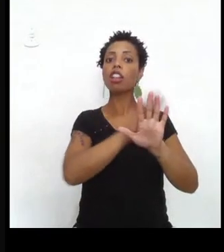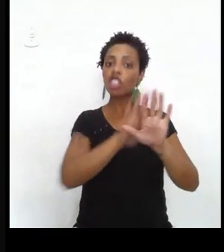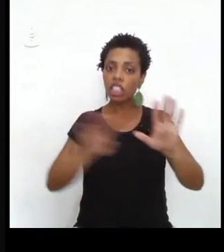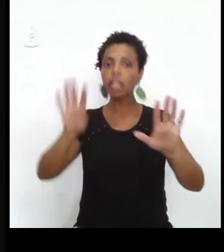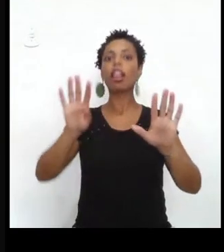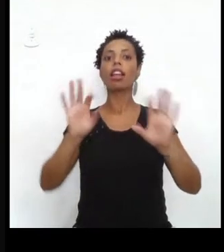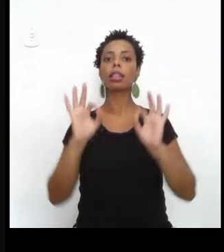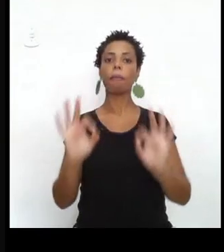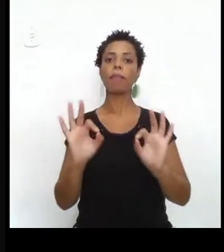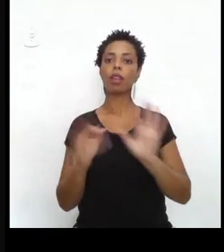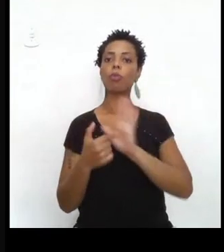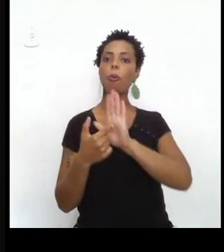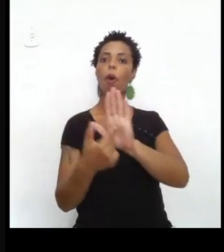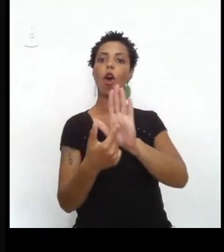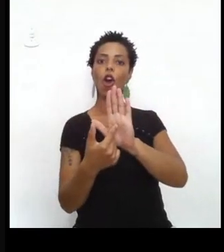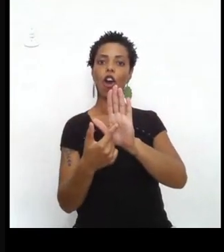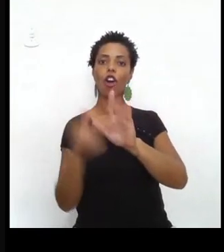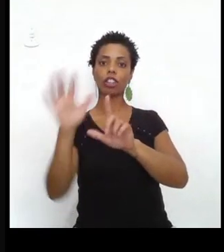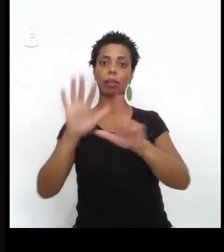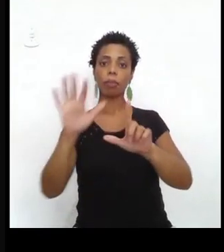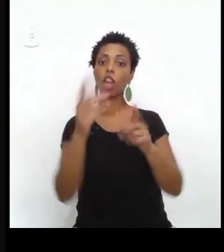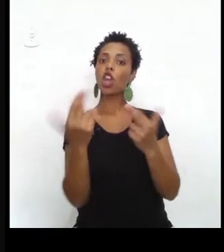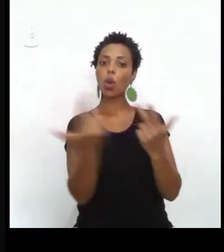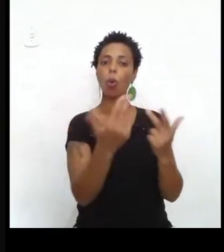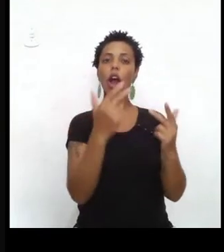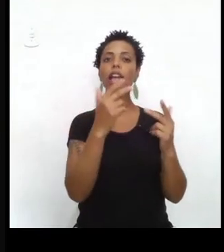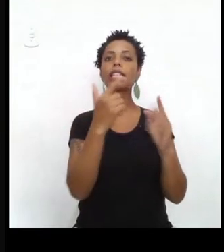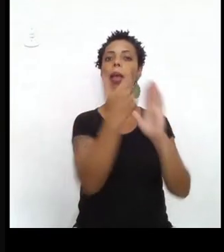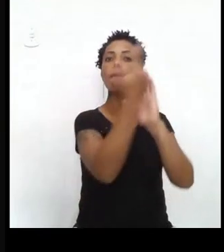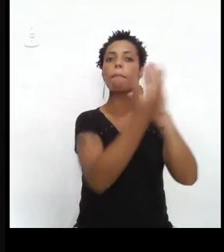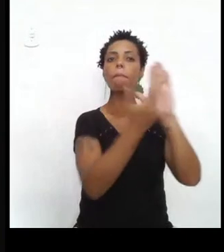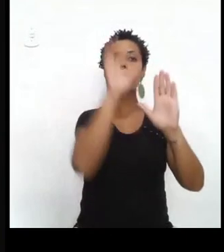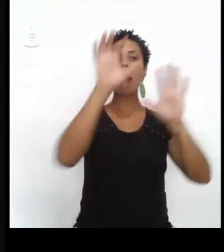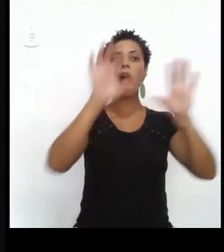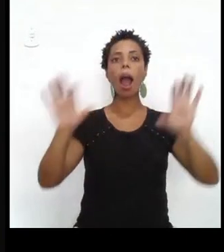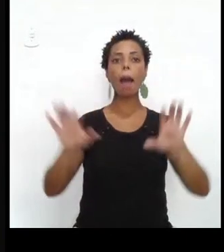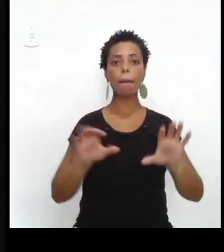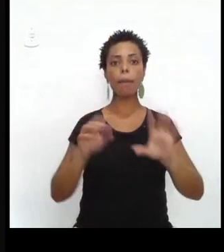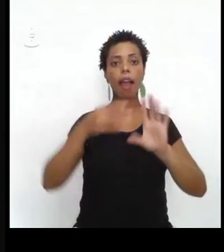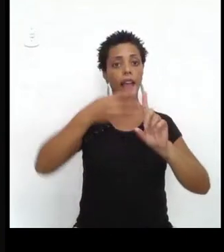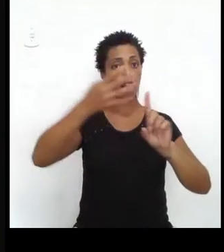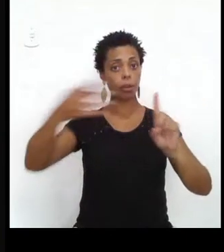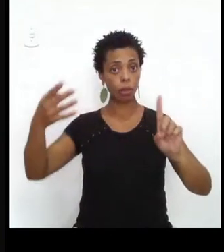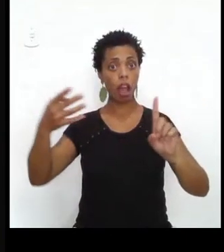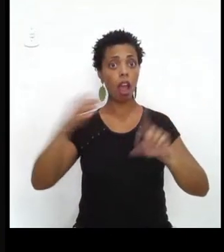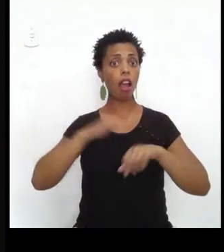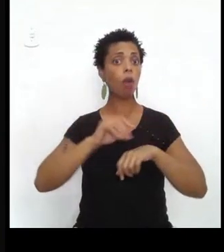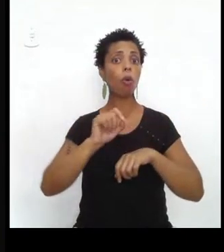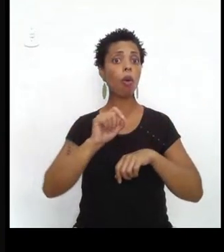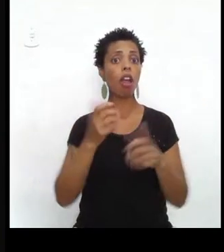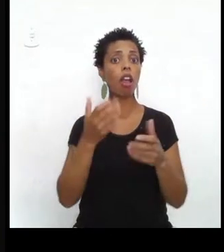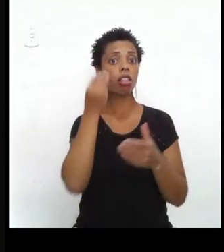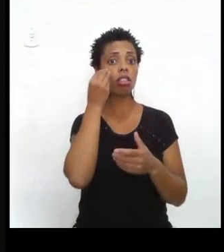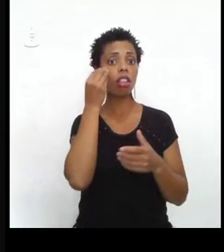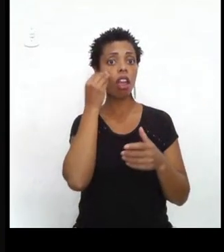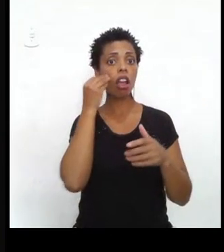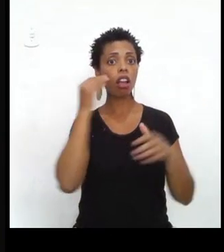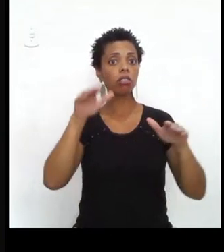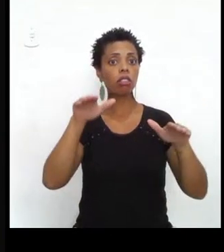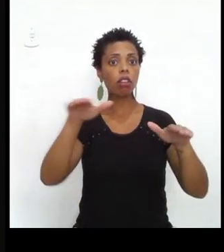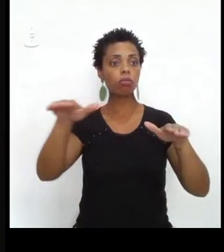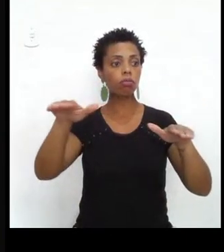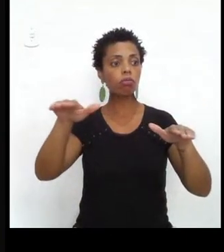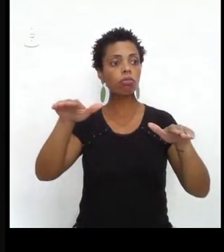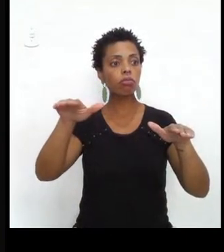icoama a lição de maluco reunir distintas artística al-qaeda no Iêmen